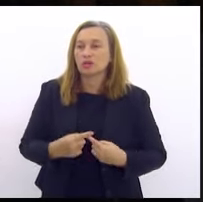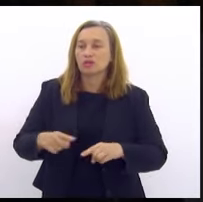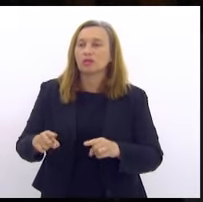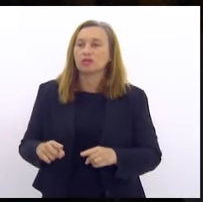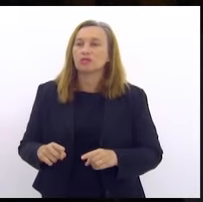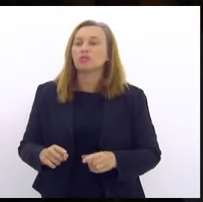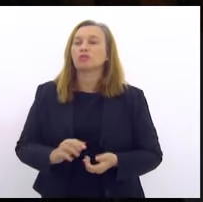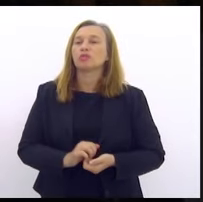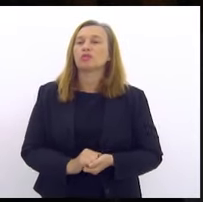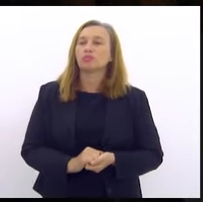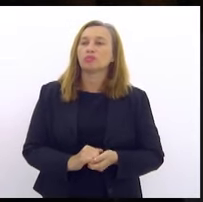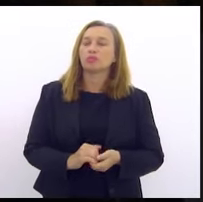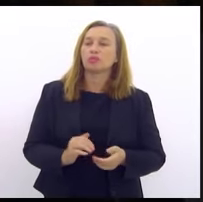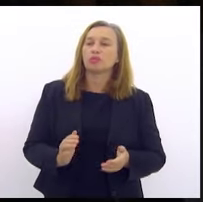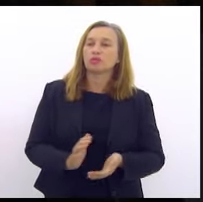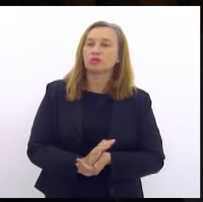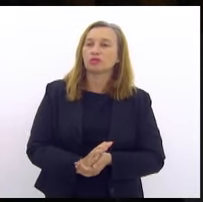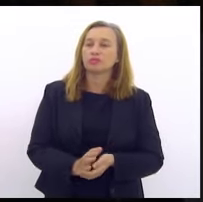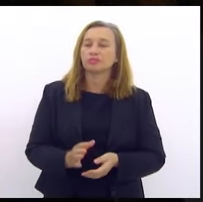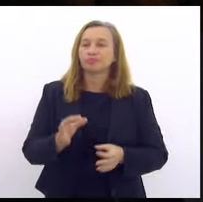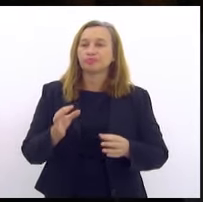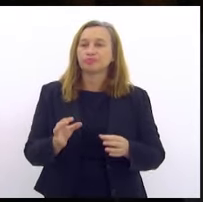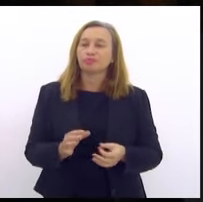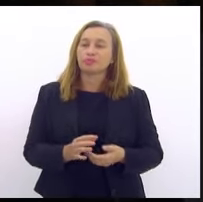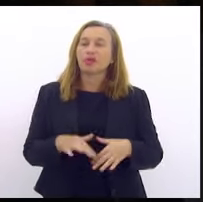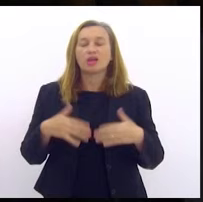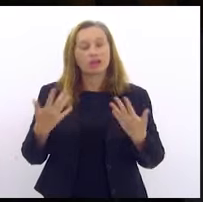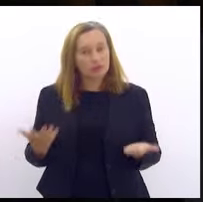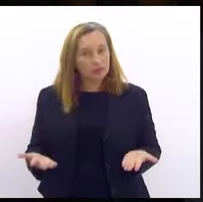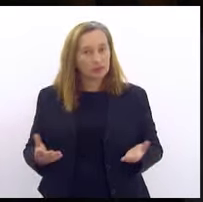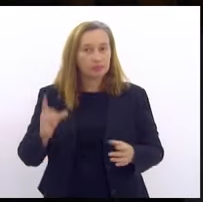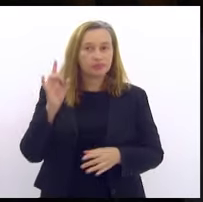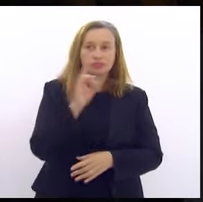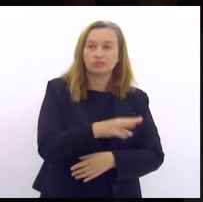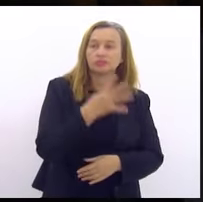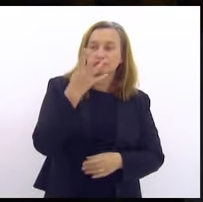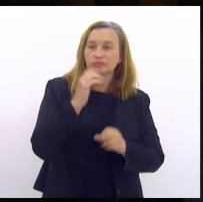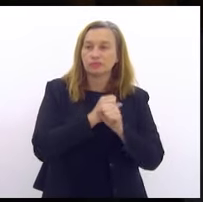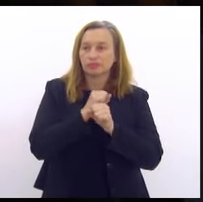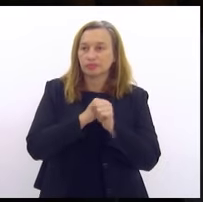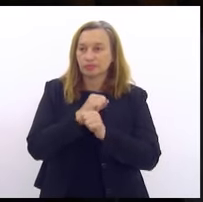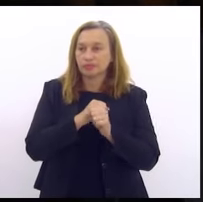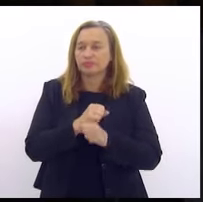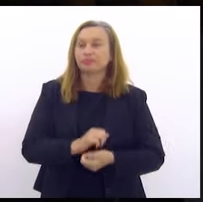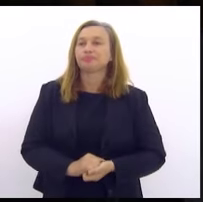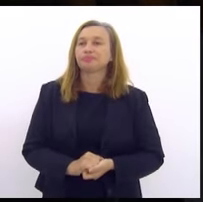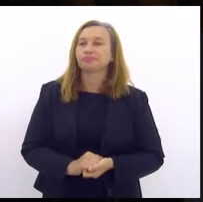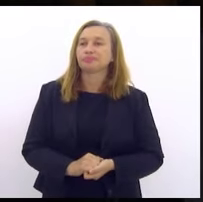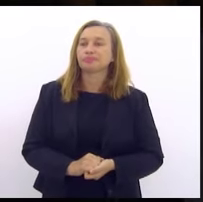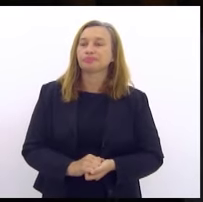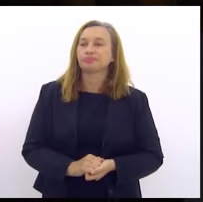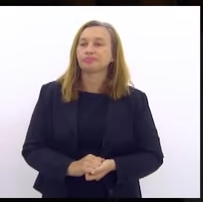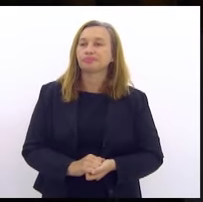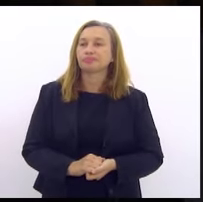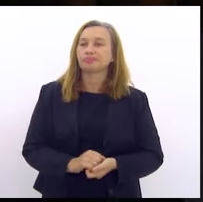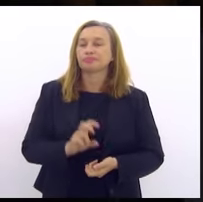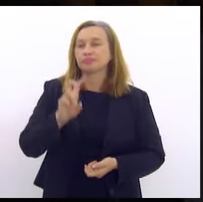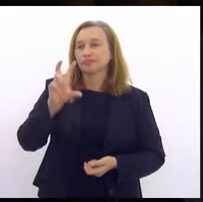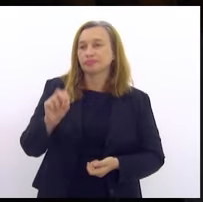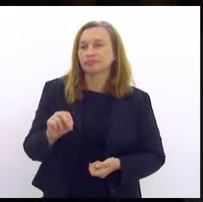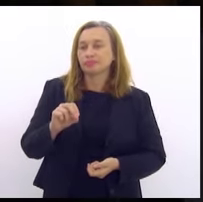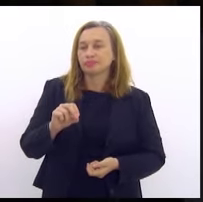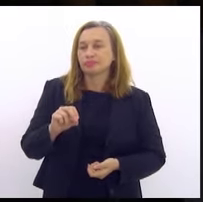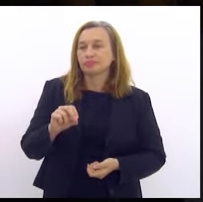política de atenção psicossocial. Então, nos últimos 4 anos, cerca de 50 milhões